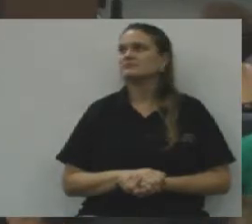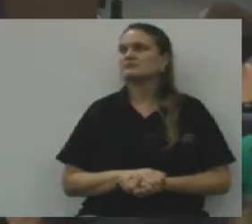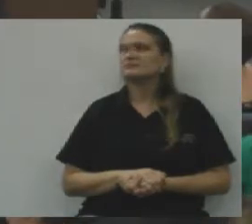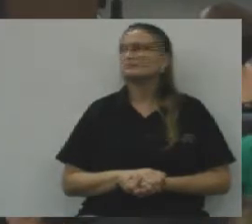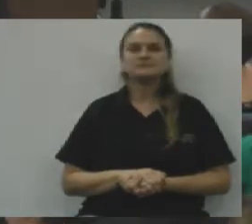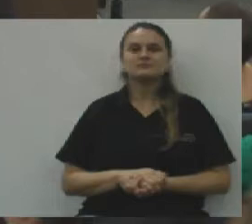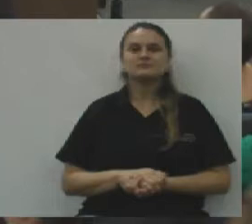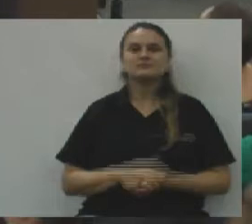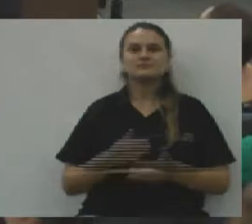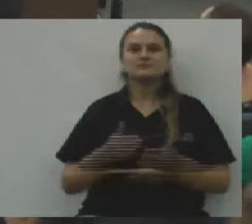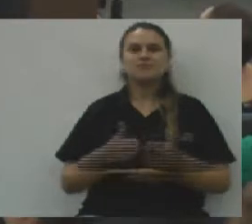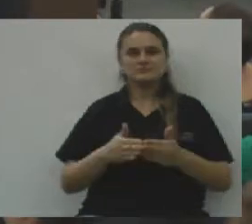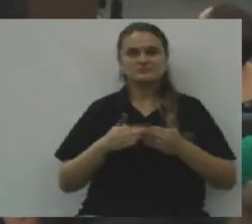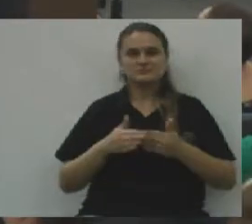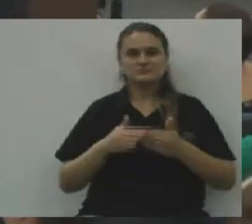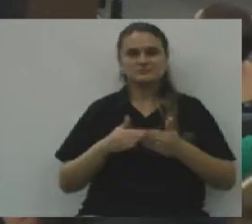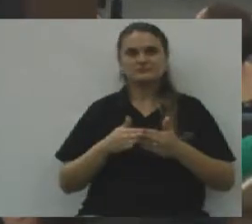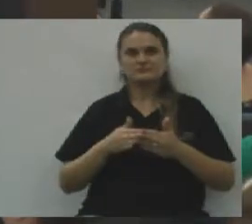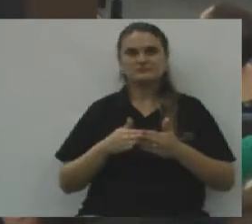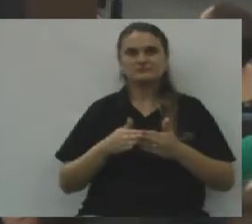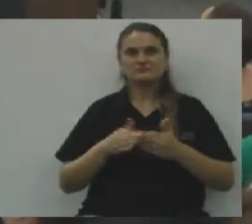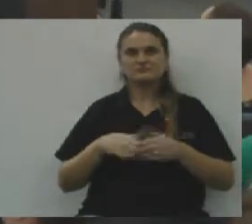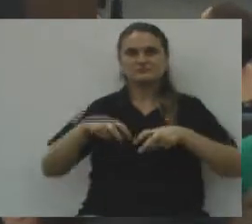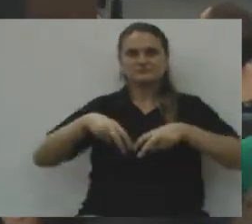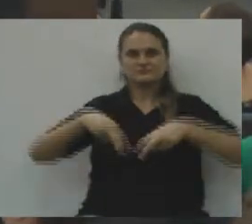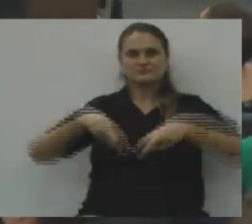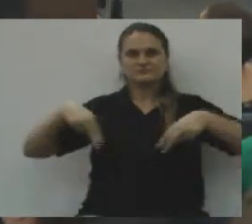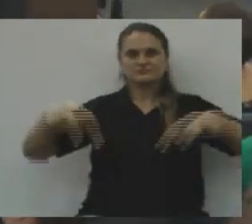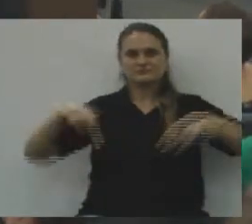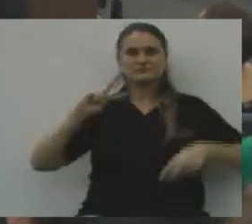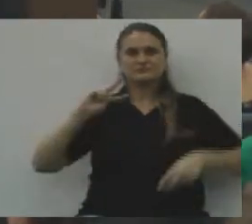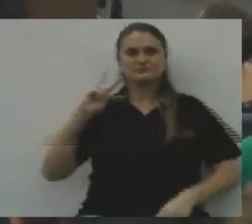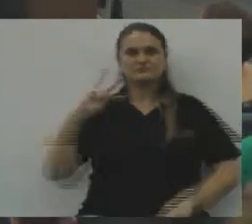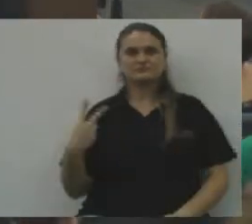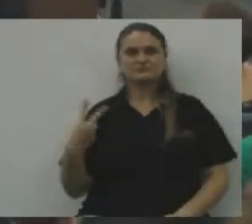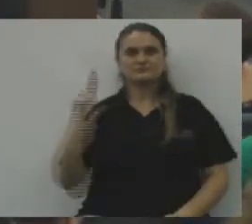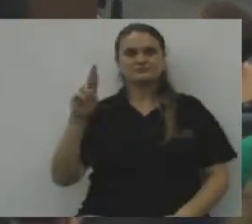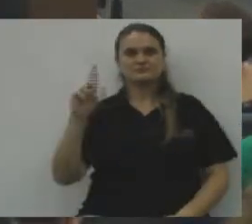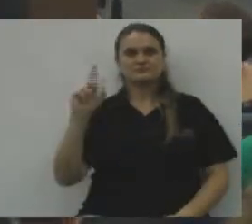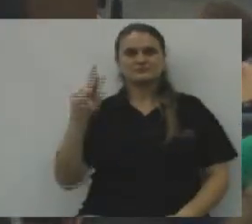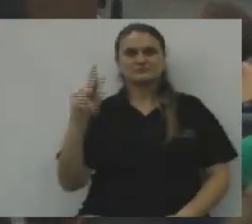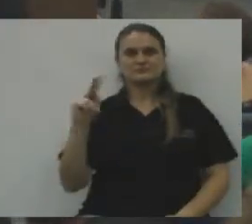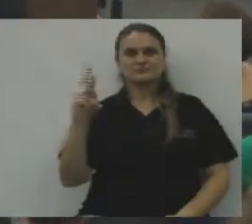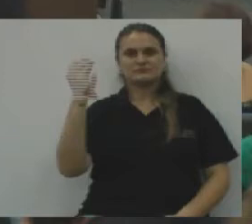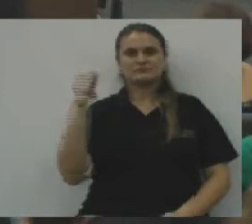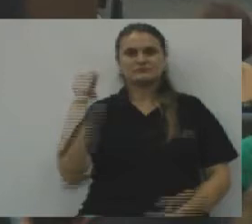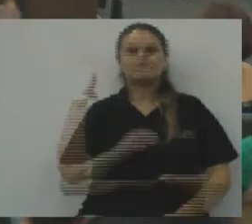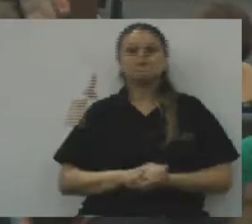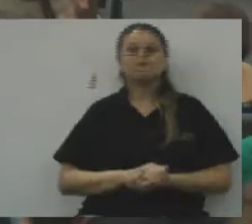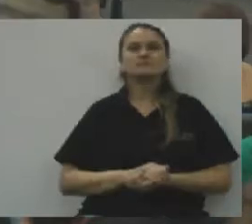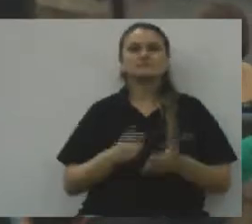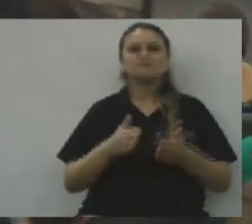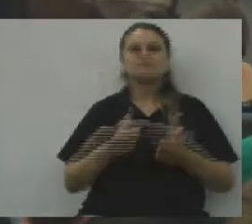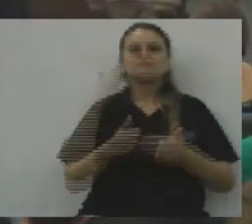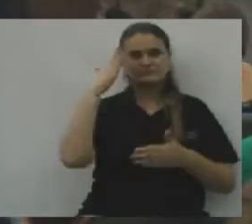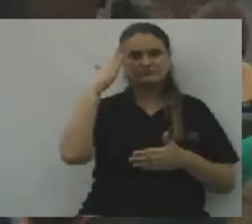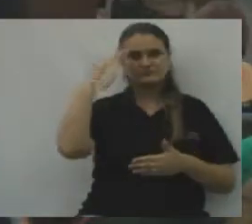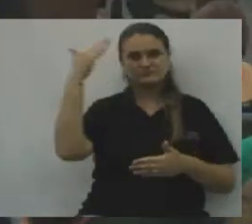Vou pedir para os senhores ficarem aqui do lado do vereador Rático, que é o propositor das honras.